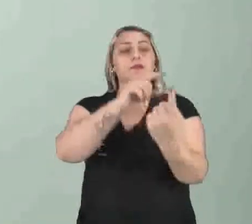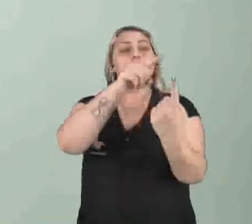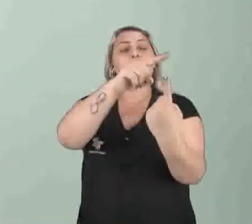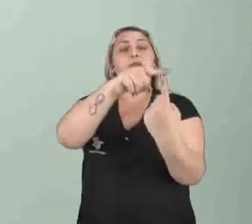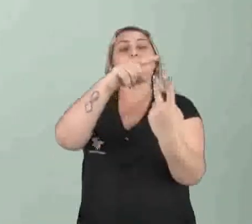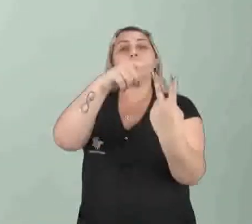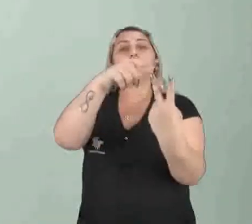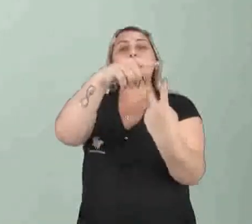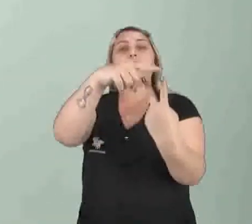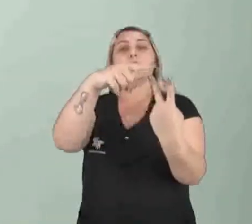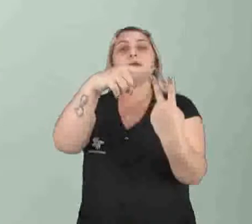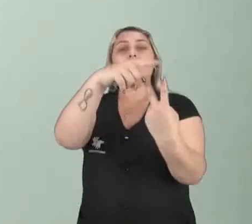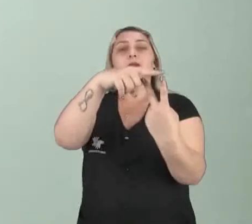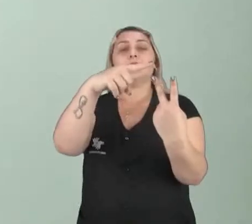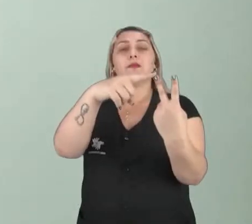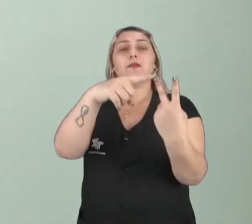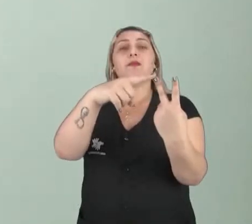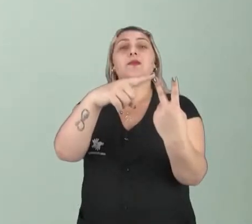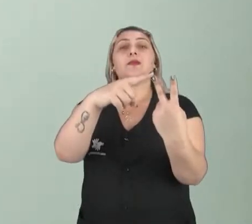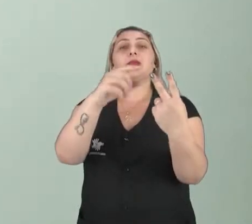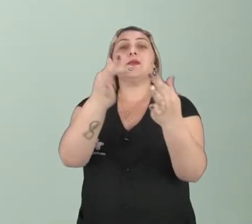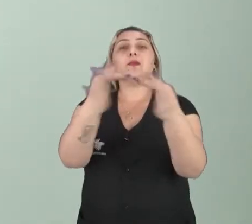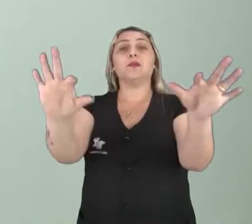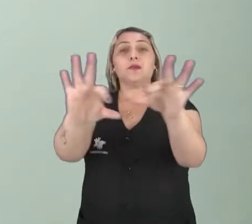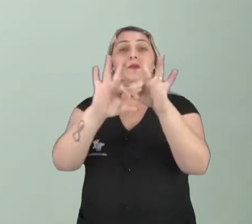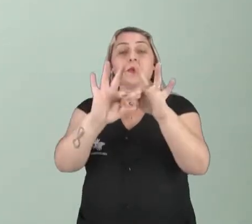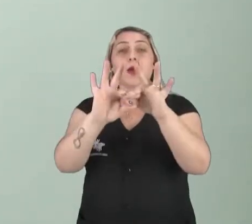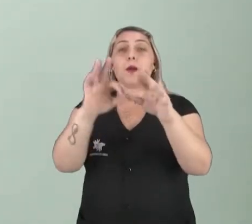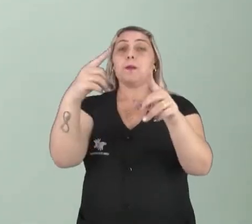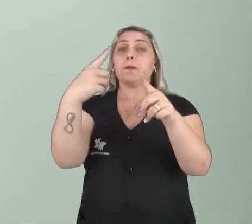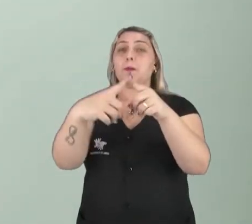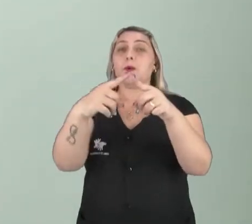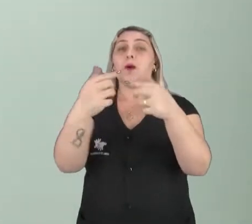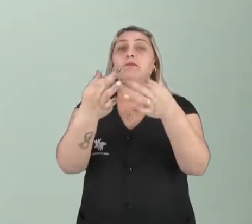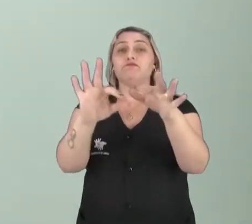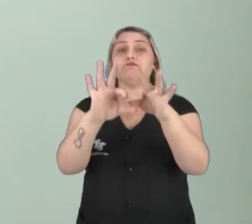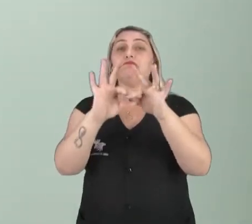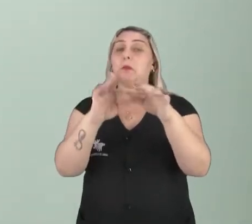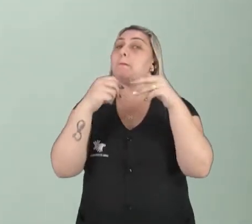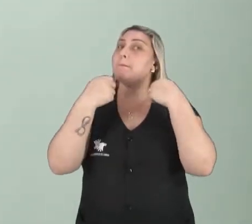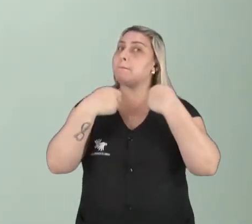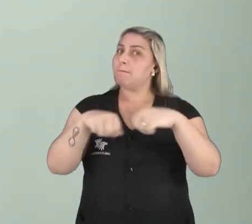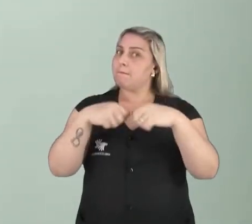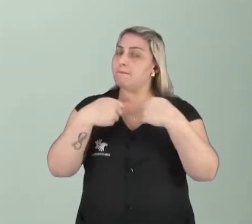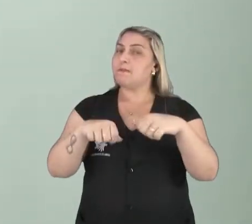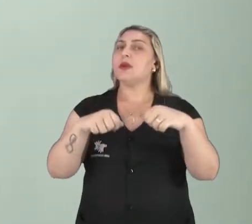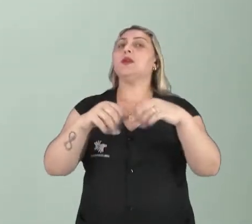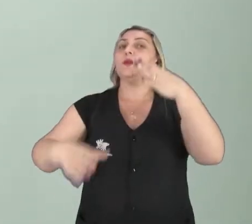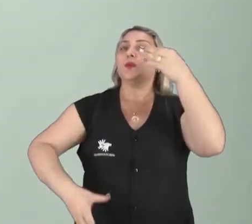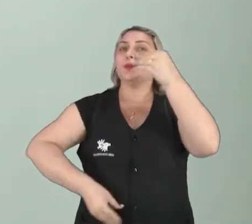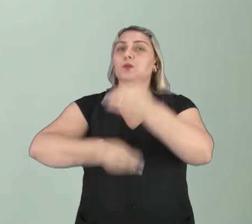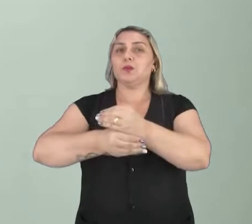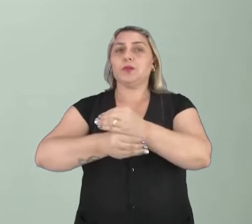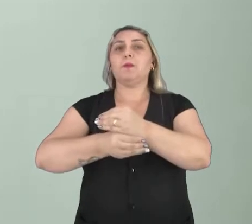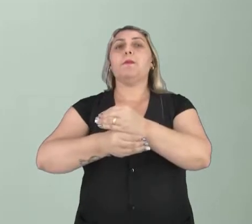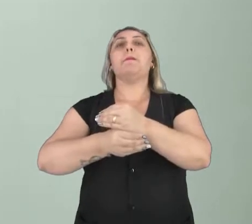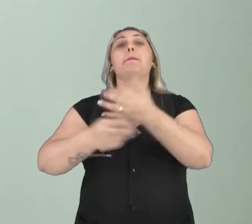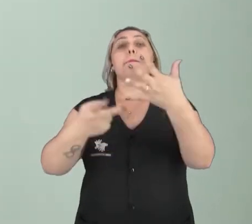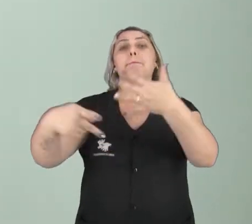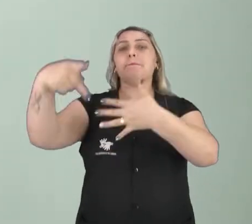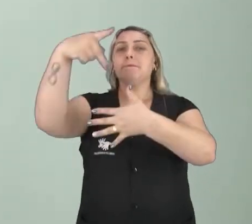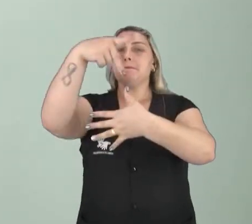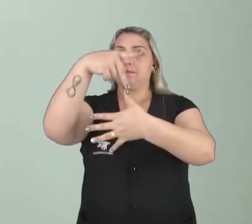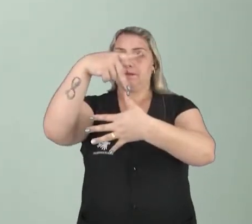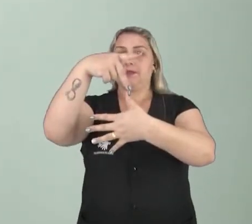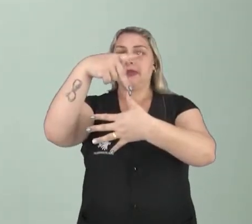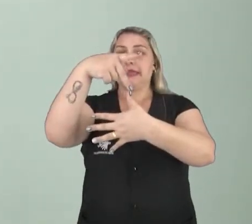estudamos ao longo das aulas orações subordinadas, porque as subordinadas elas complementam ali a oração